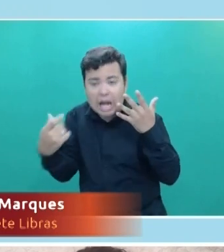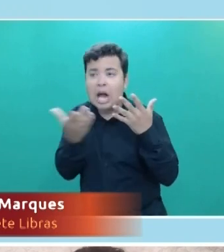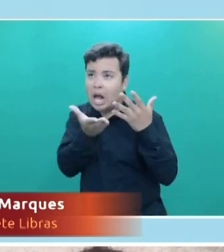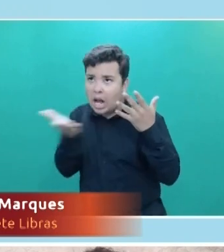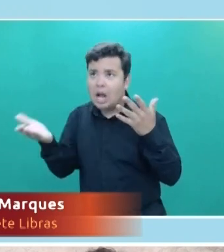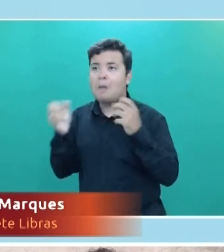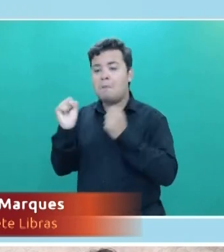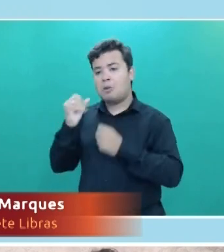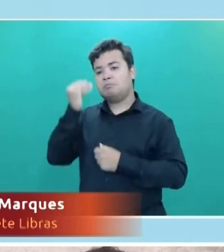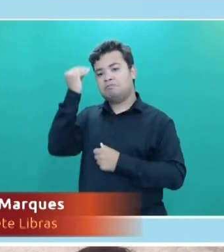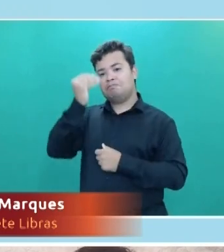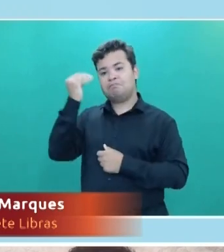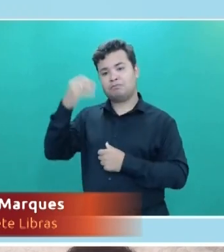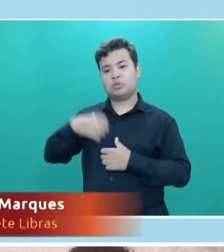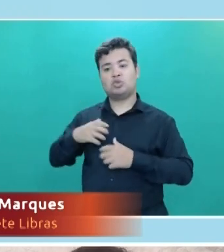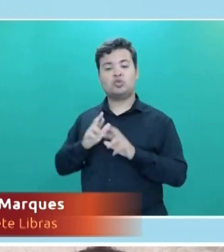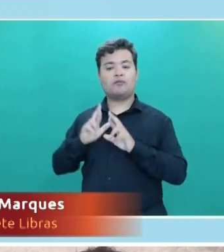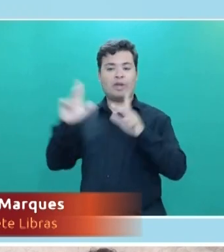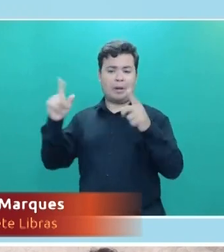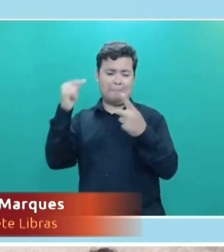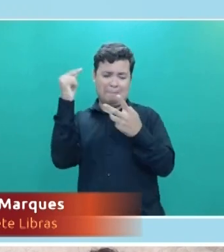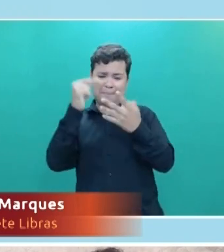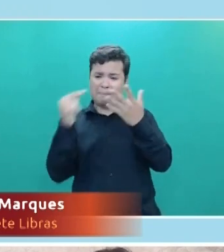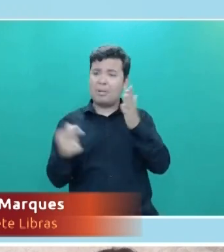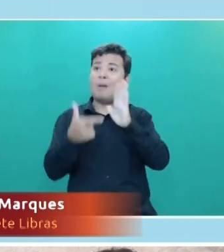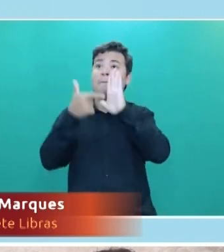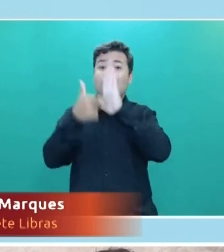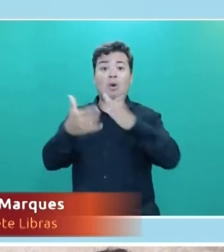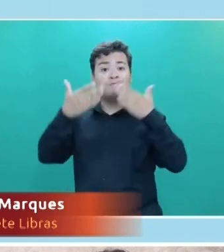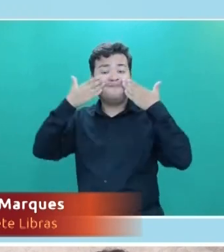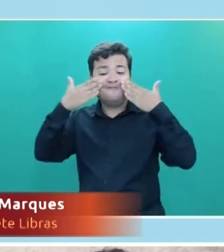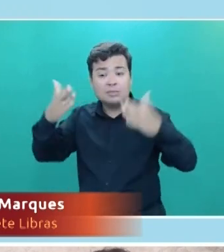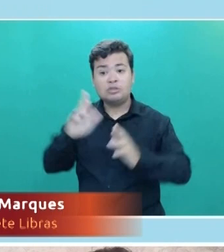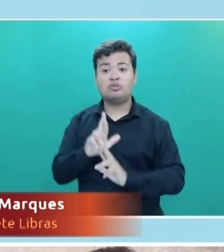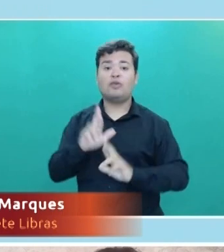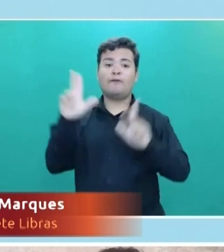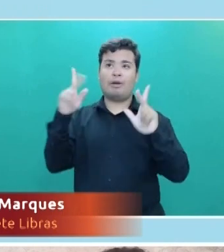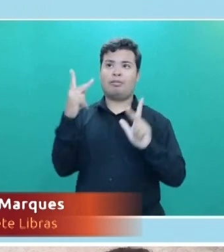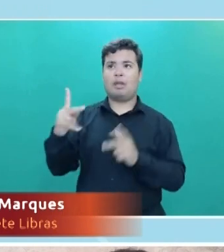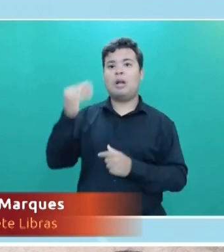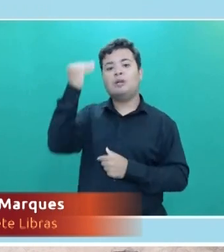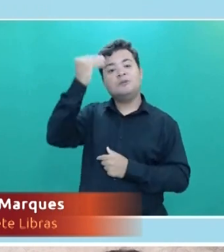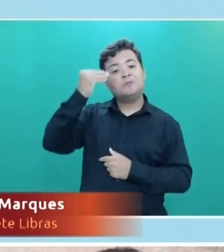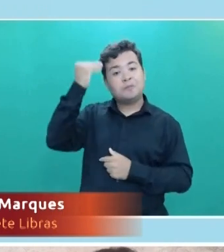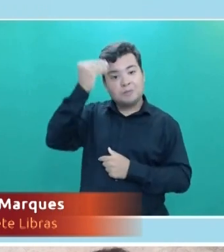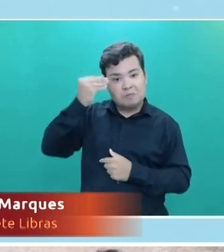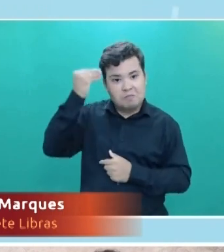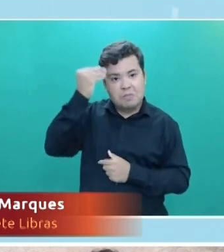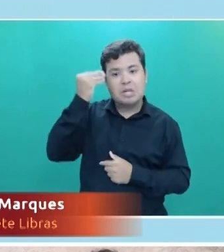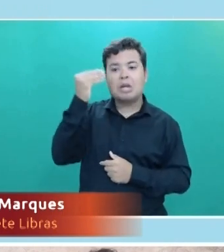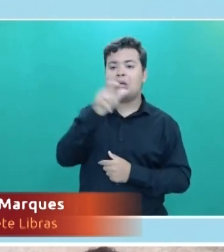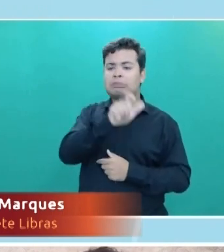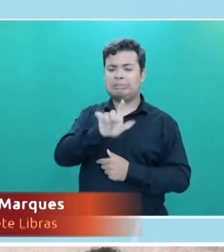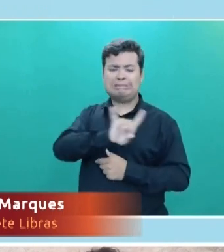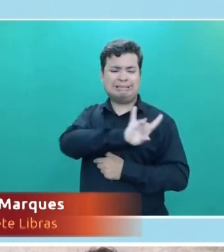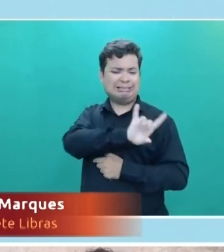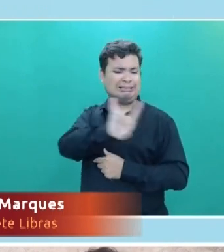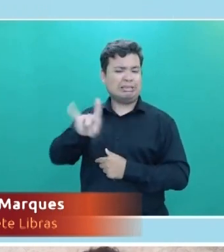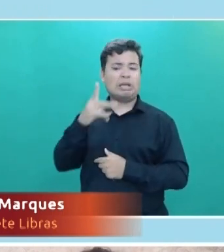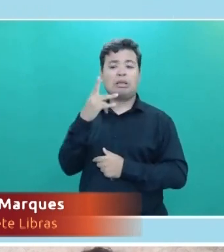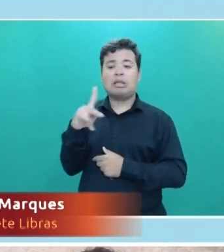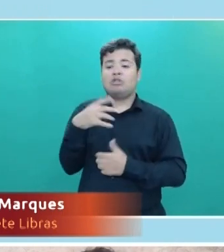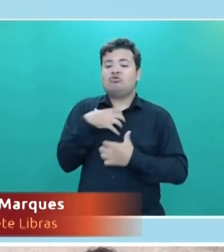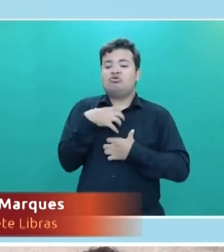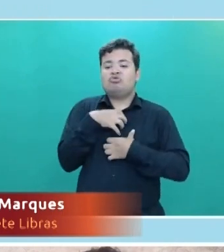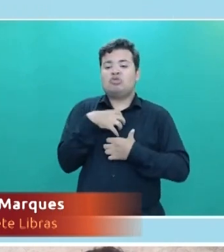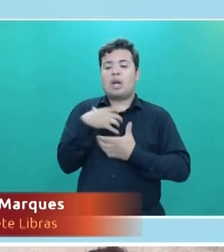o próprio nome diz, marcar diferentemente a experiência que indivíduos têm nas suas relações, nas